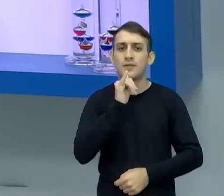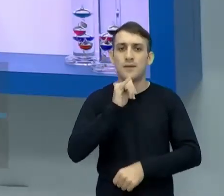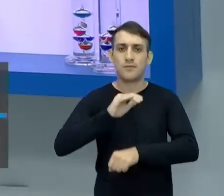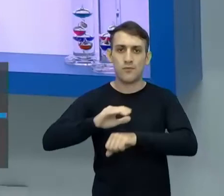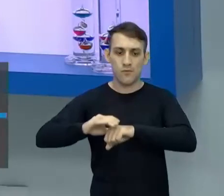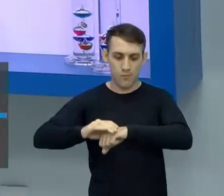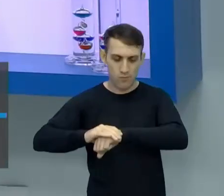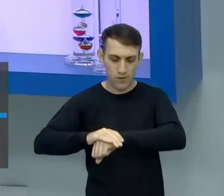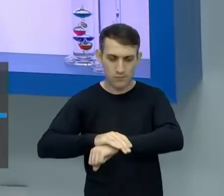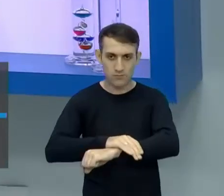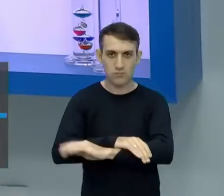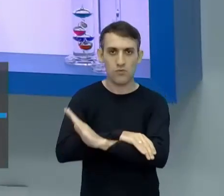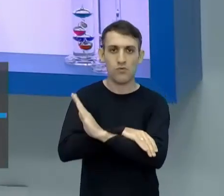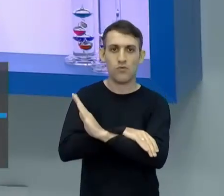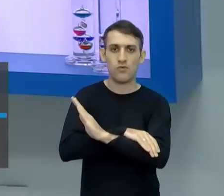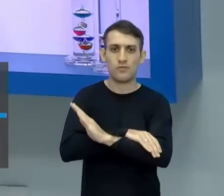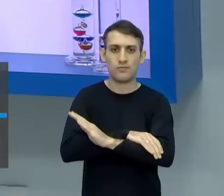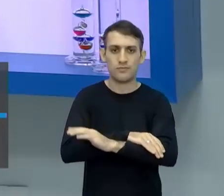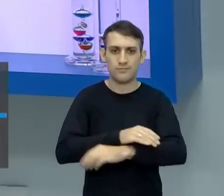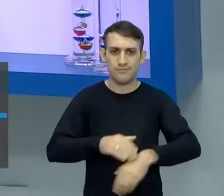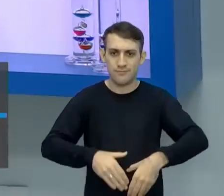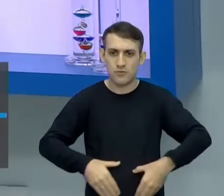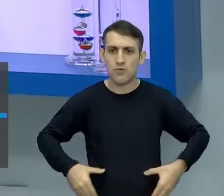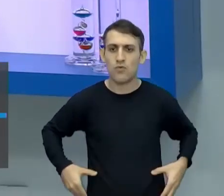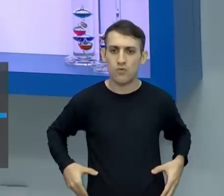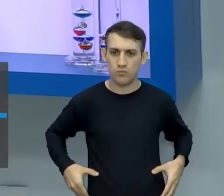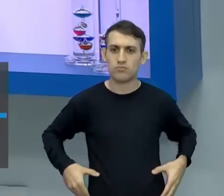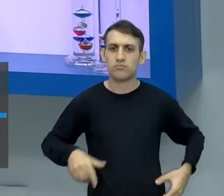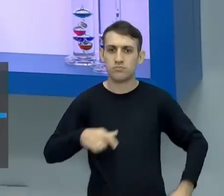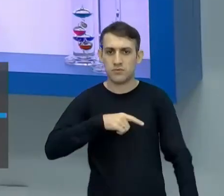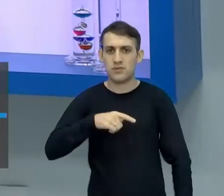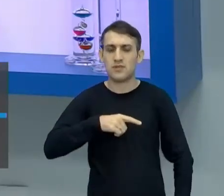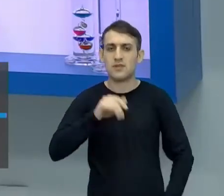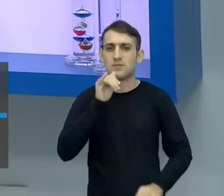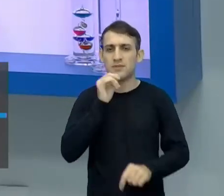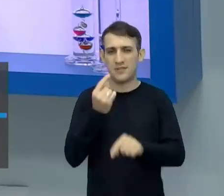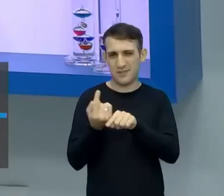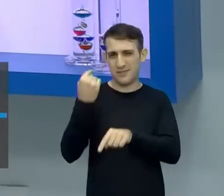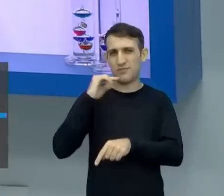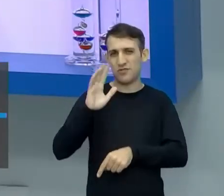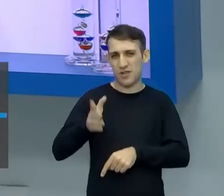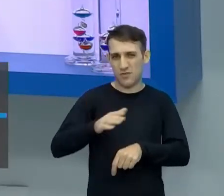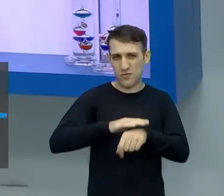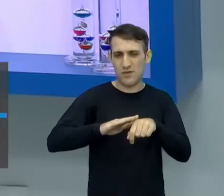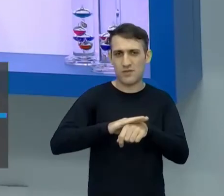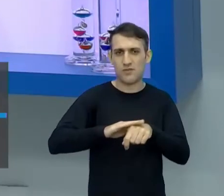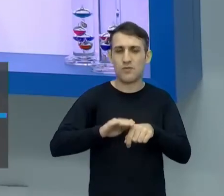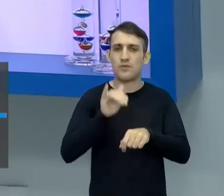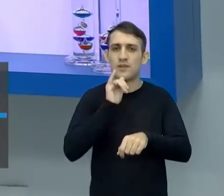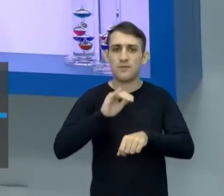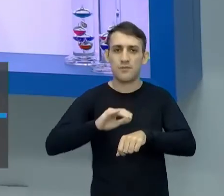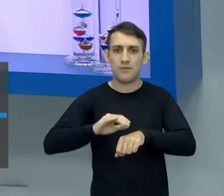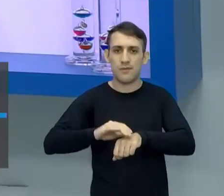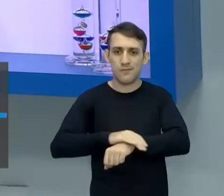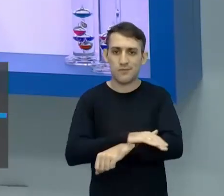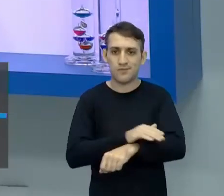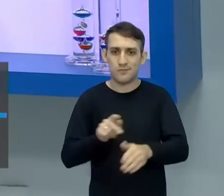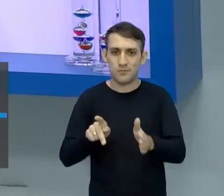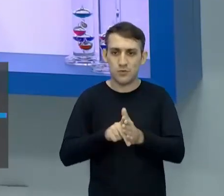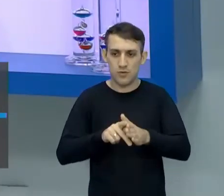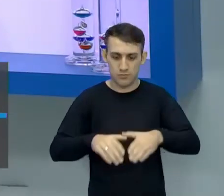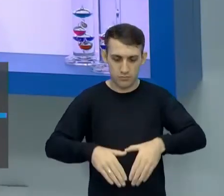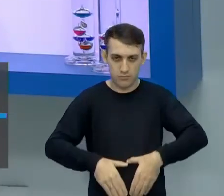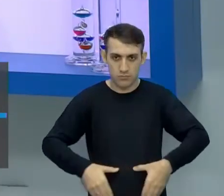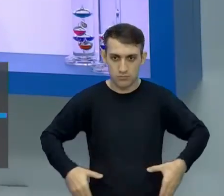prótese, por exemplo, de quadril, a gente já conversou sobre isso na atividade 1, uma prótese de quadril, ela pode utilizar um